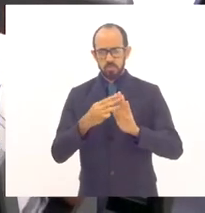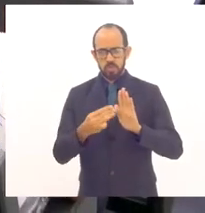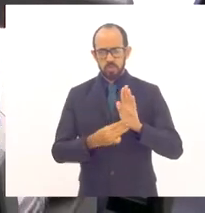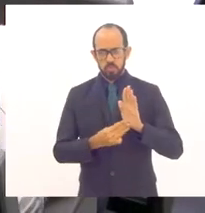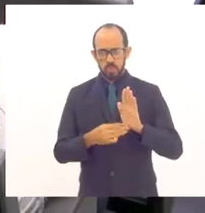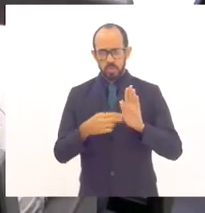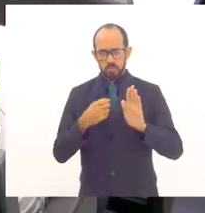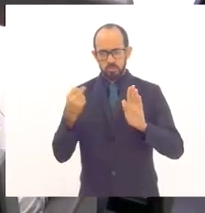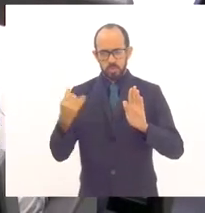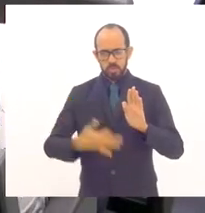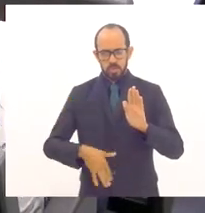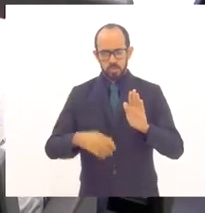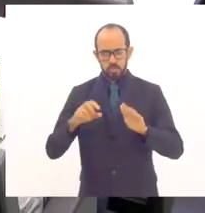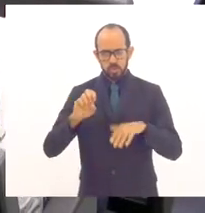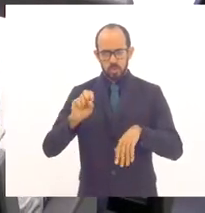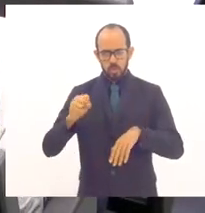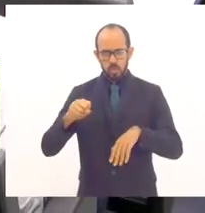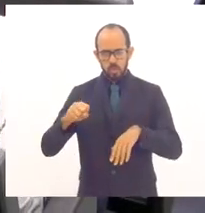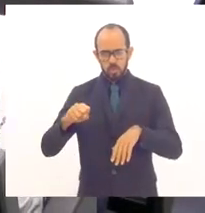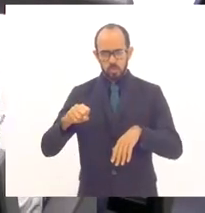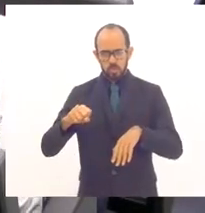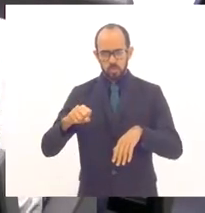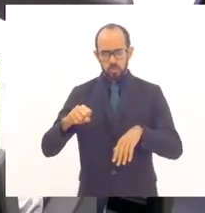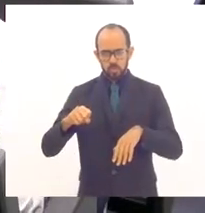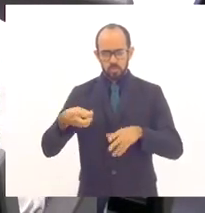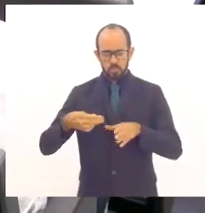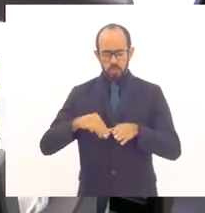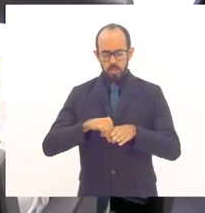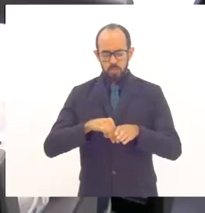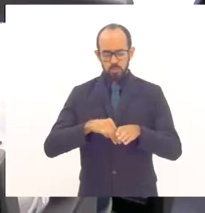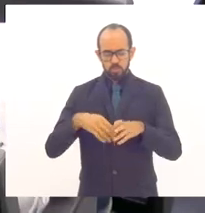que serão 8 membros do poder público,